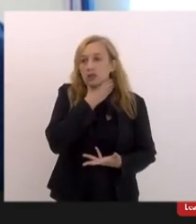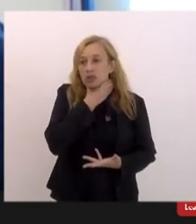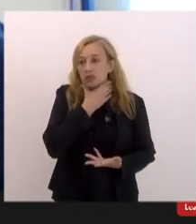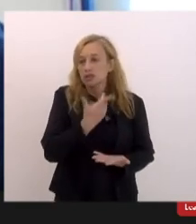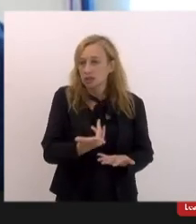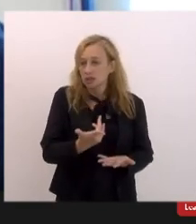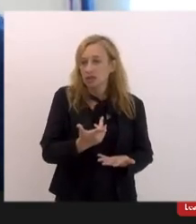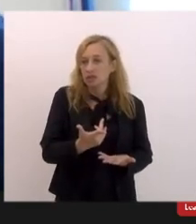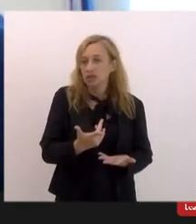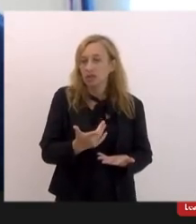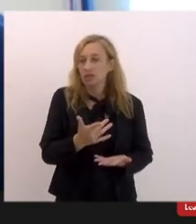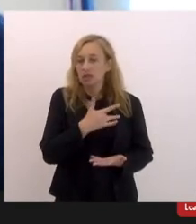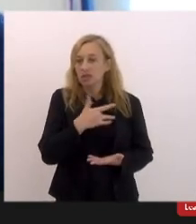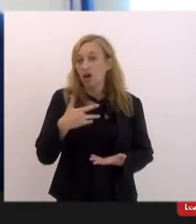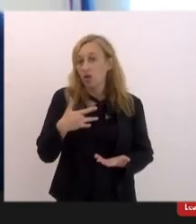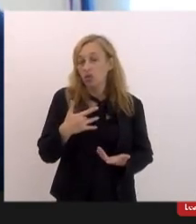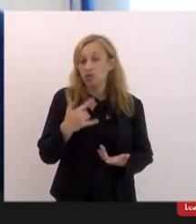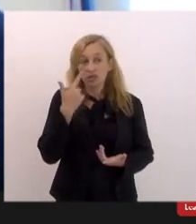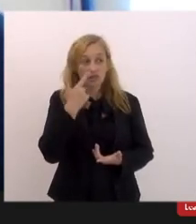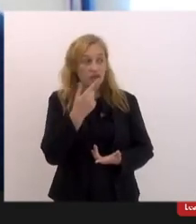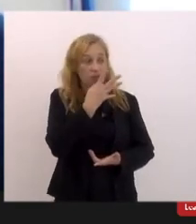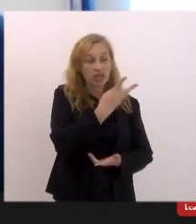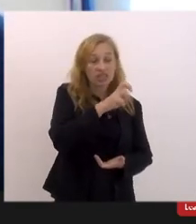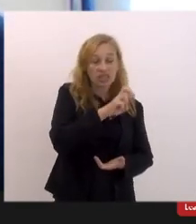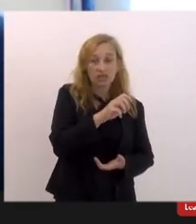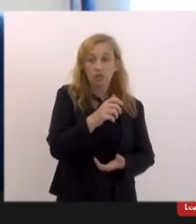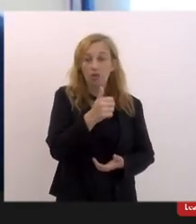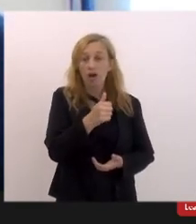sala, porque a gente tem uma ventilação limitada.